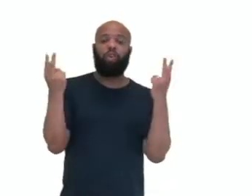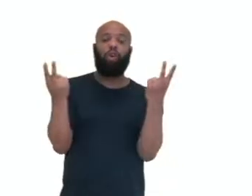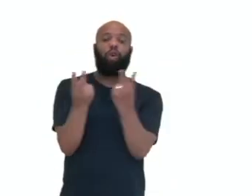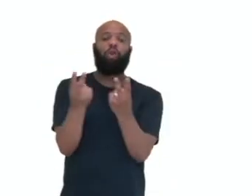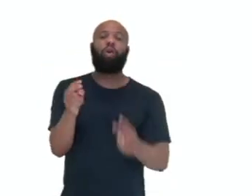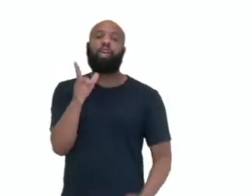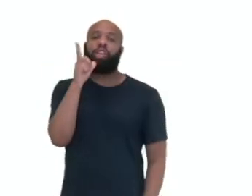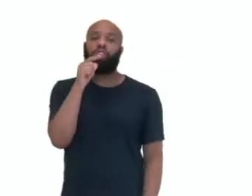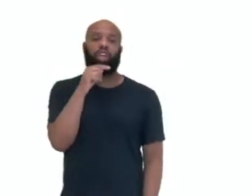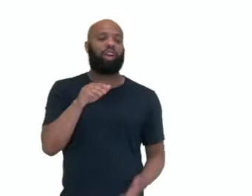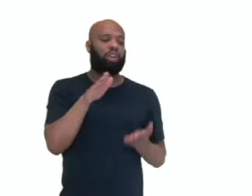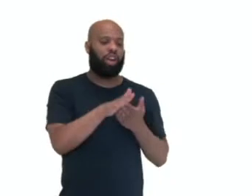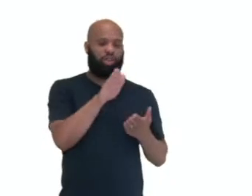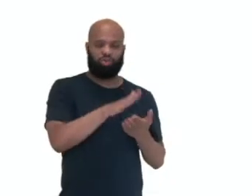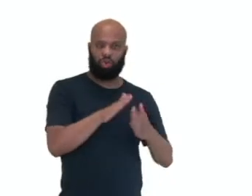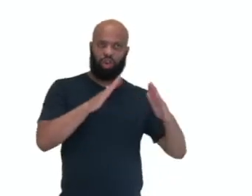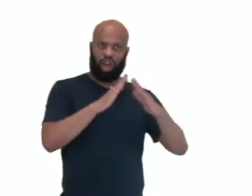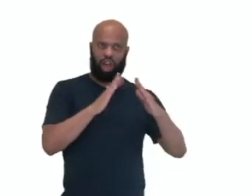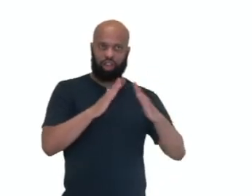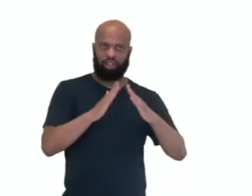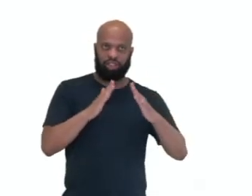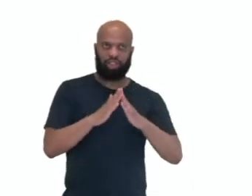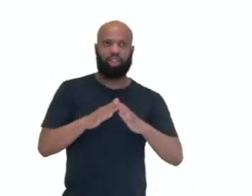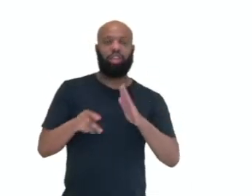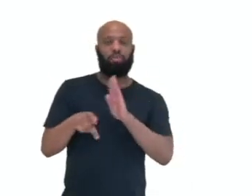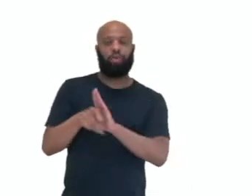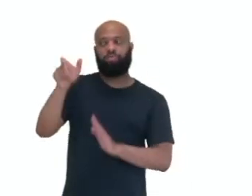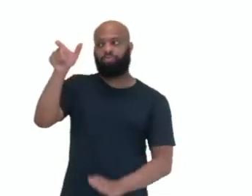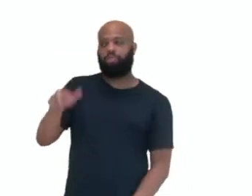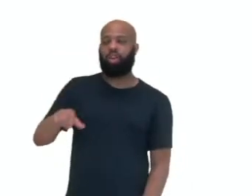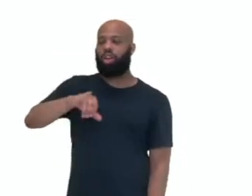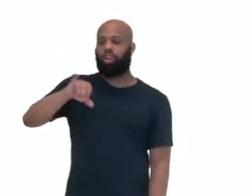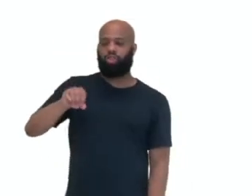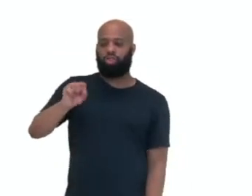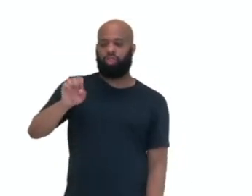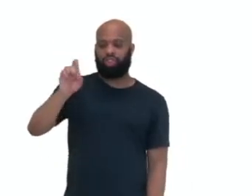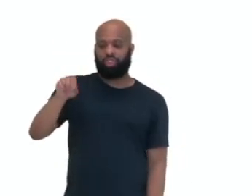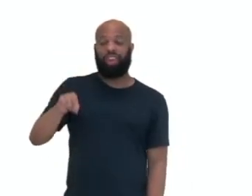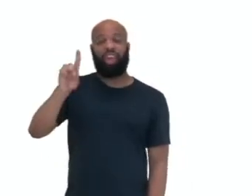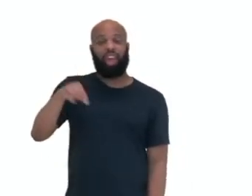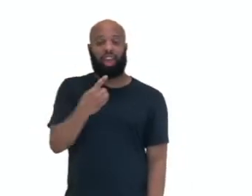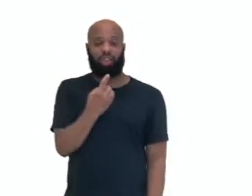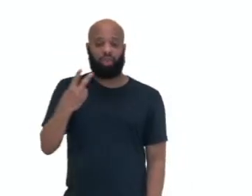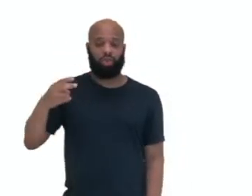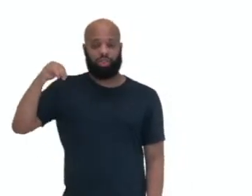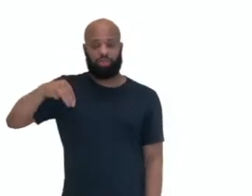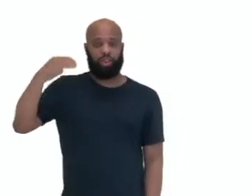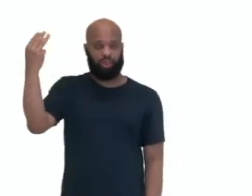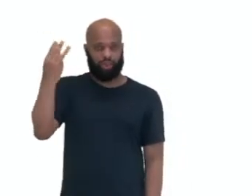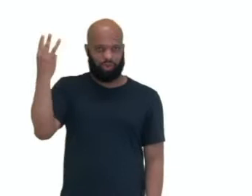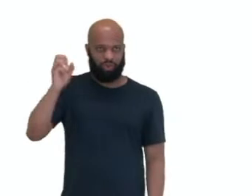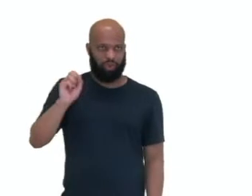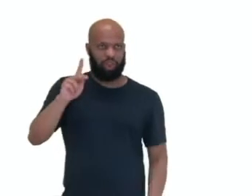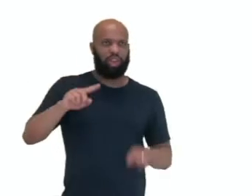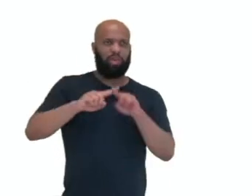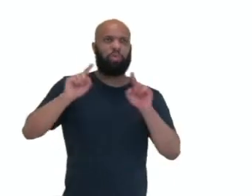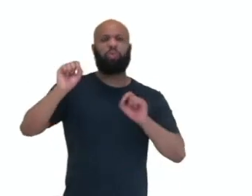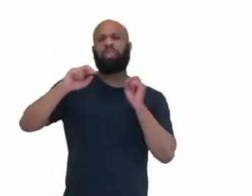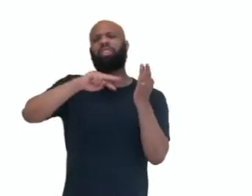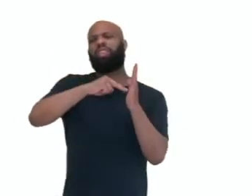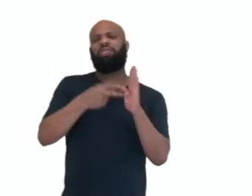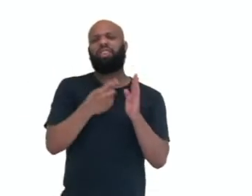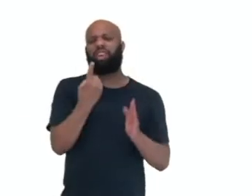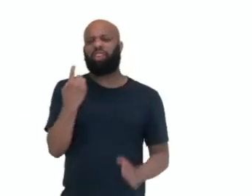água consumido, né, por José da Silva ali foi de 12 metros cúbicos, tá bom? Mas o que será que